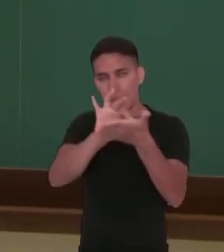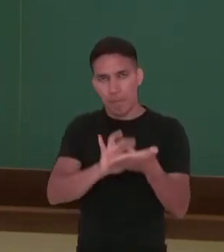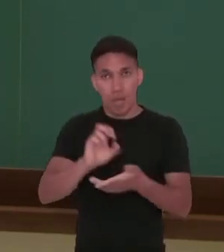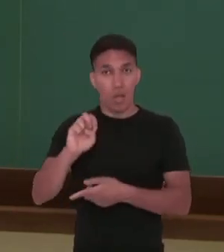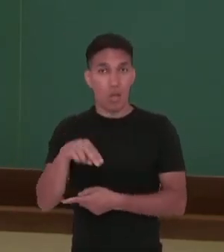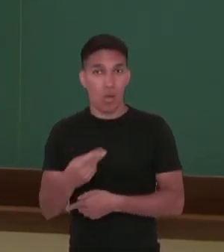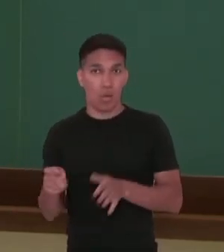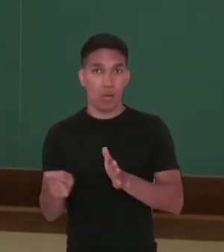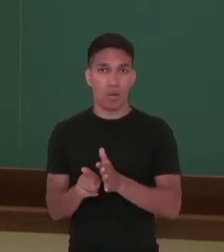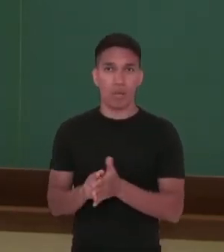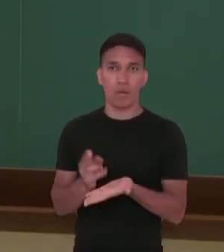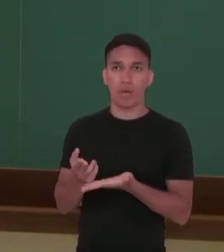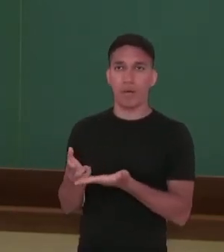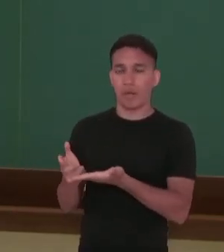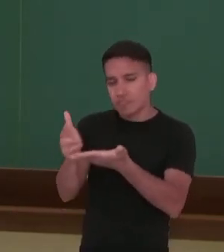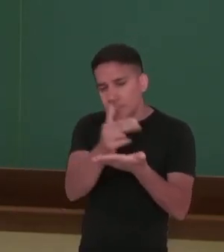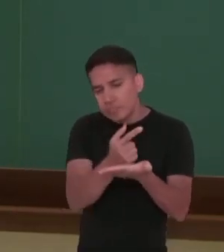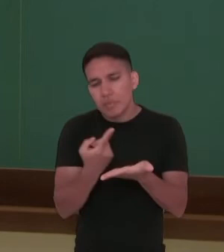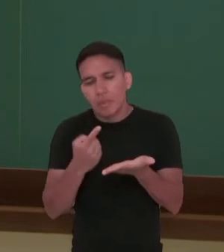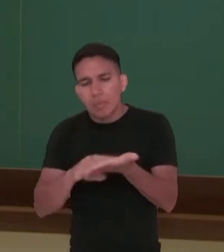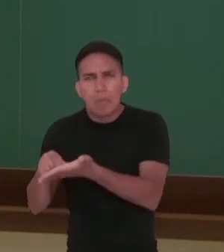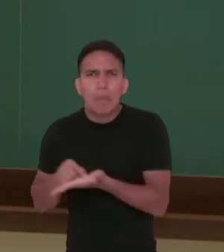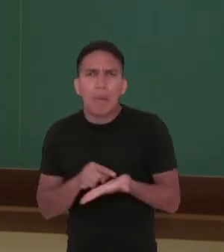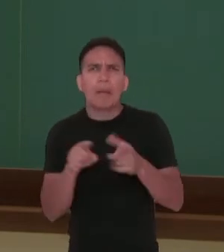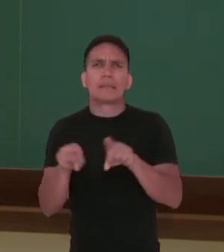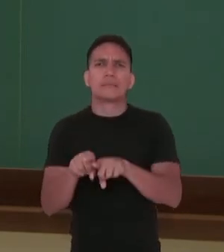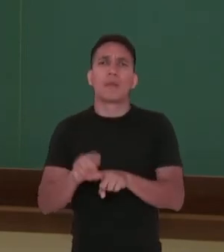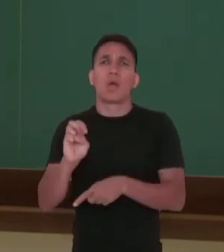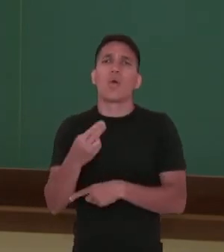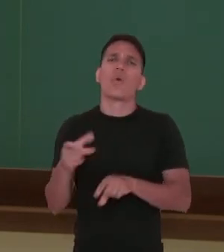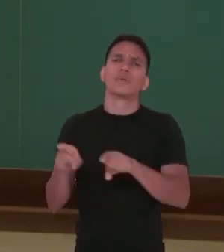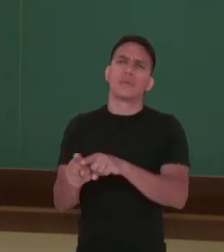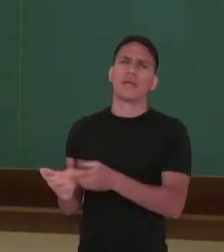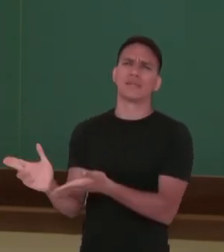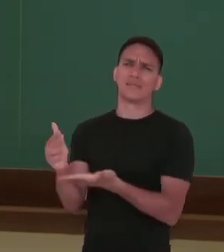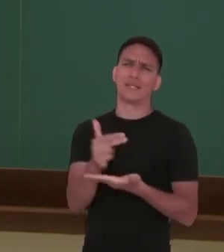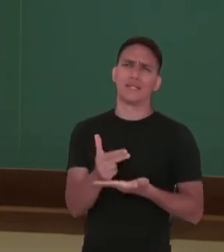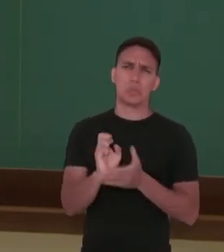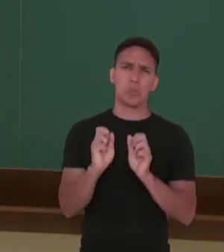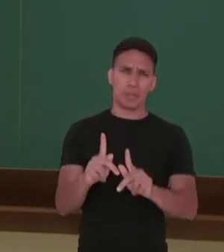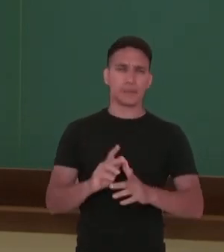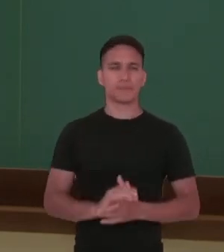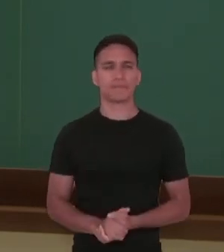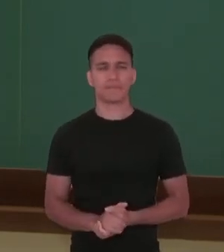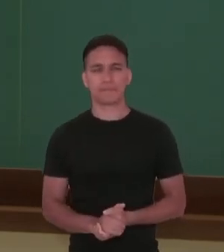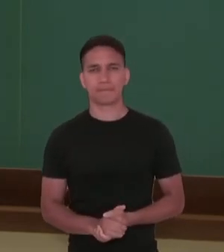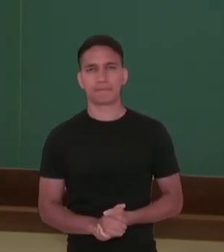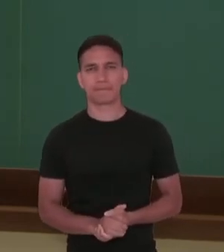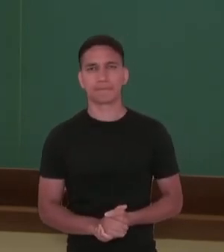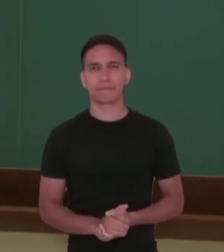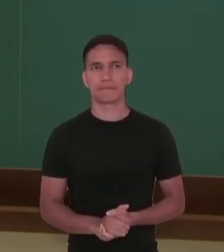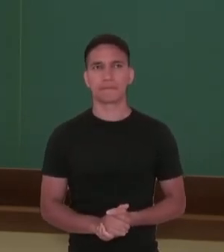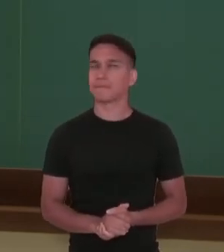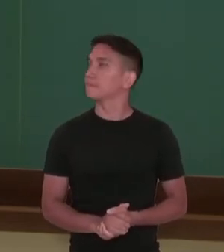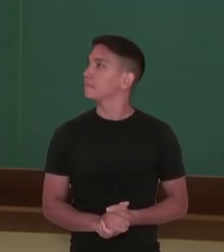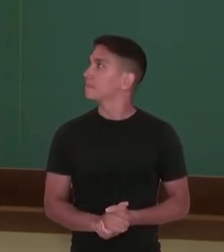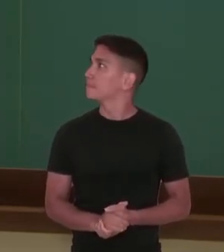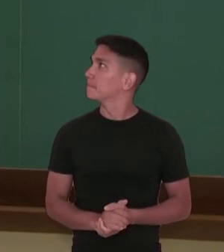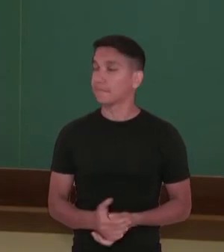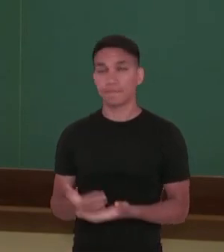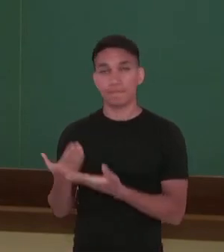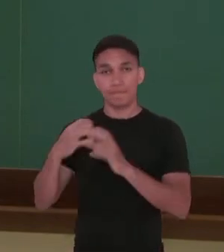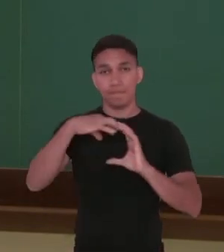naquela carta, ou naquela planta, e até mesmo naquele croquis. Joia? Bom,